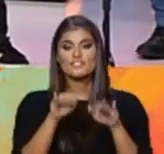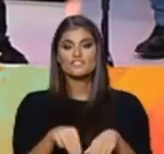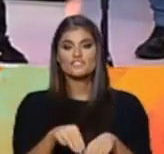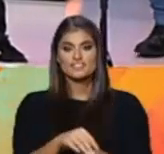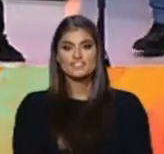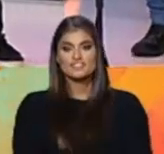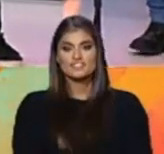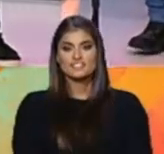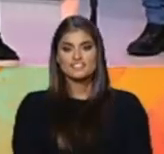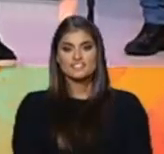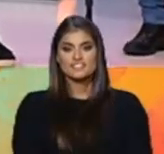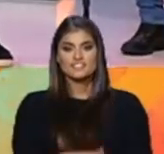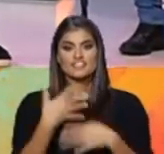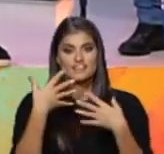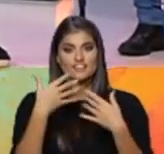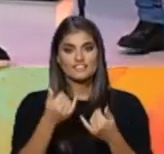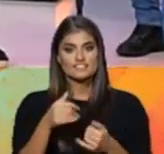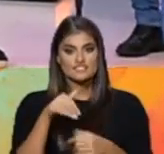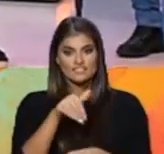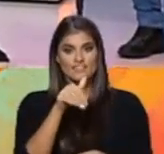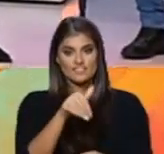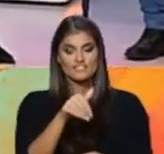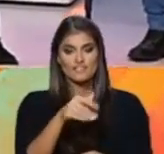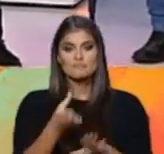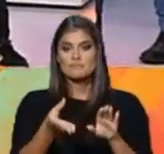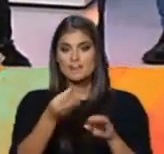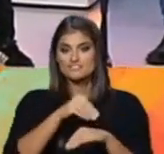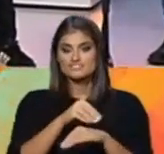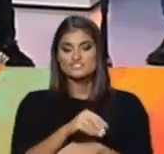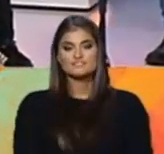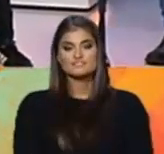terminar, daqui a nada vai haver mais.